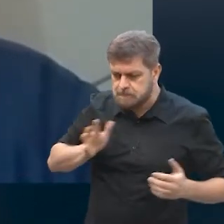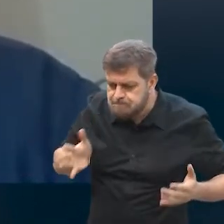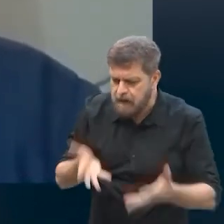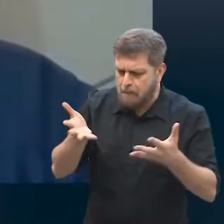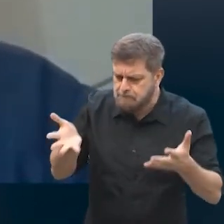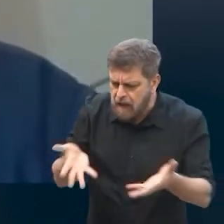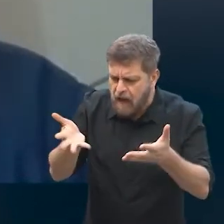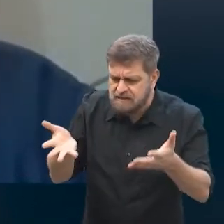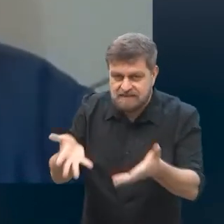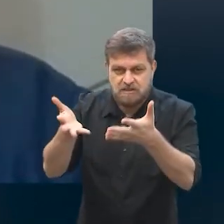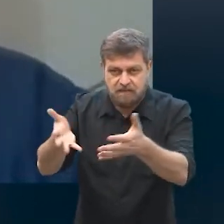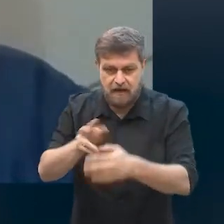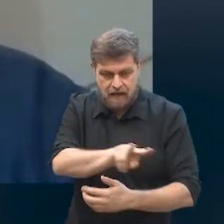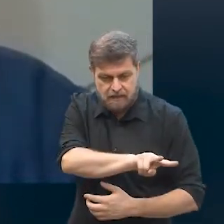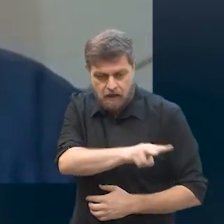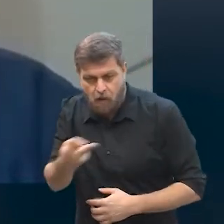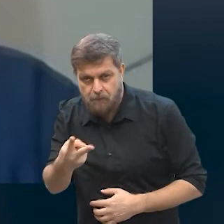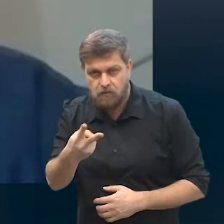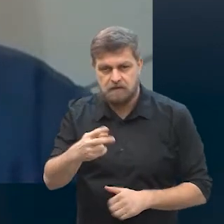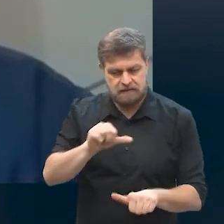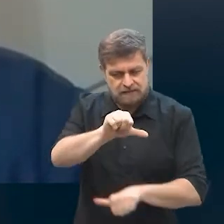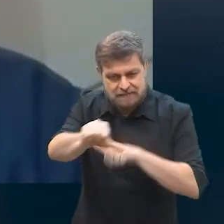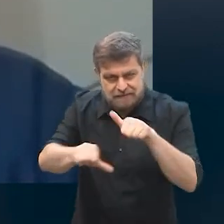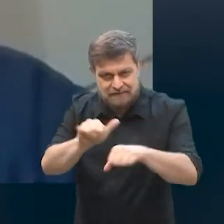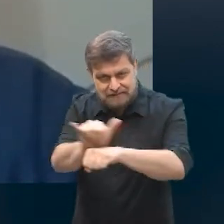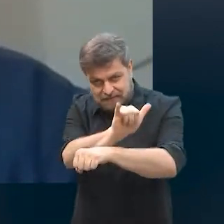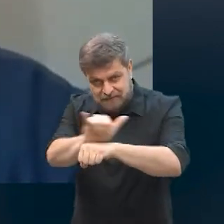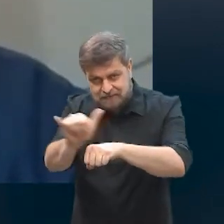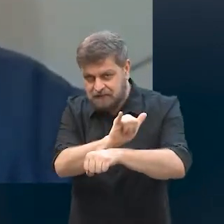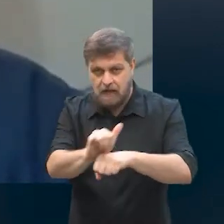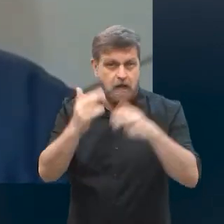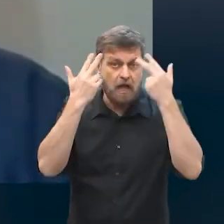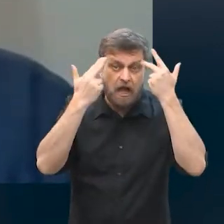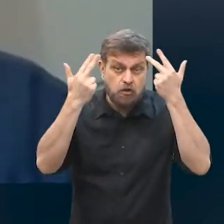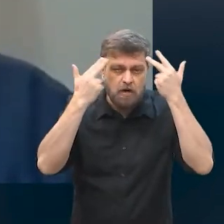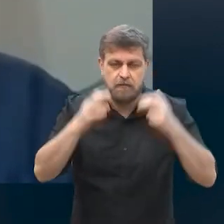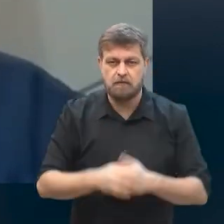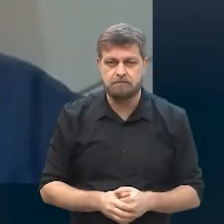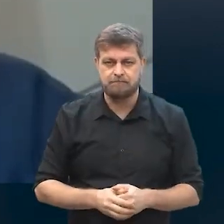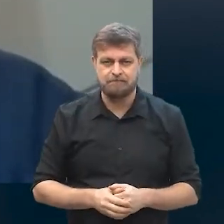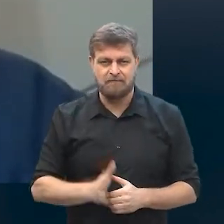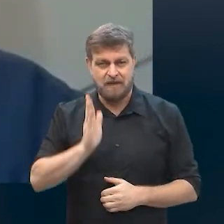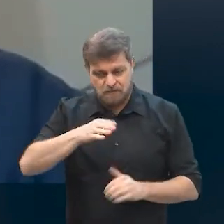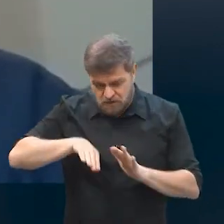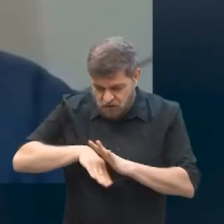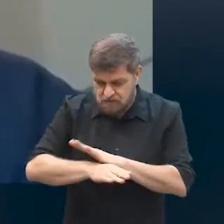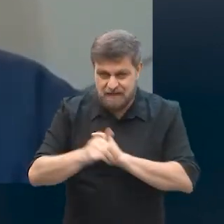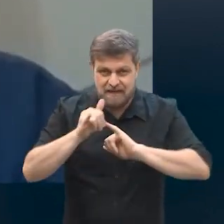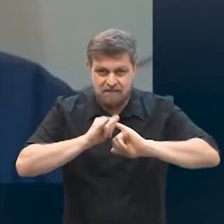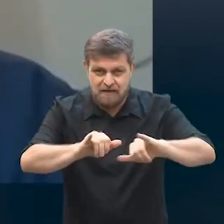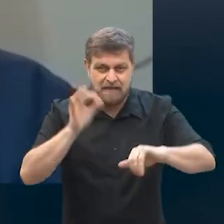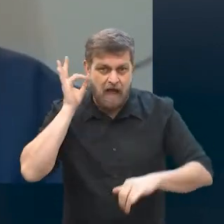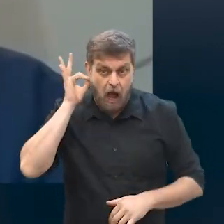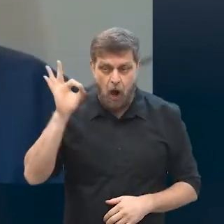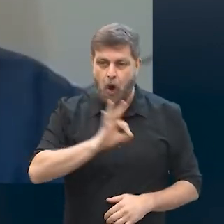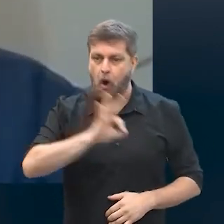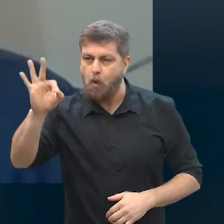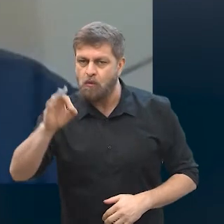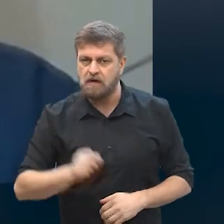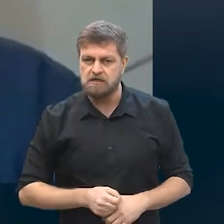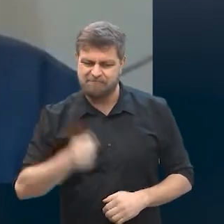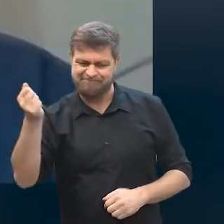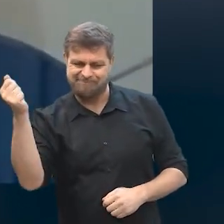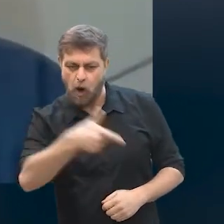empreendedor. Então, essas mudanças de rota, elas são super comuns. Eu costumo dizer que o ótimo é inimigo do